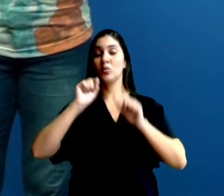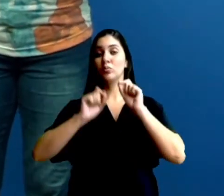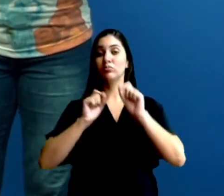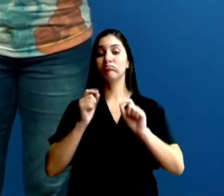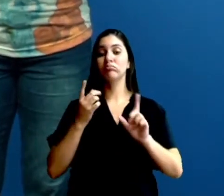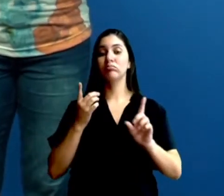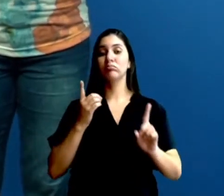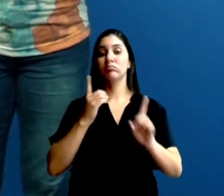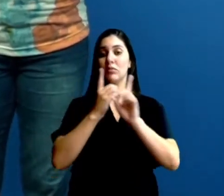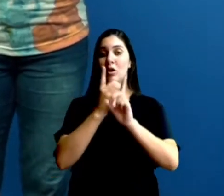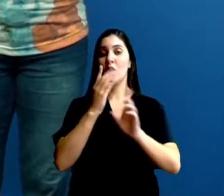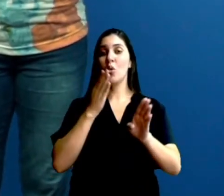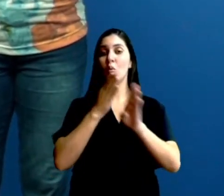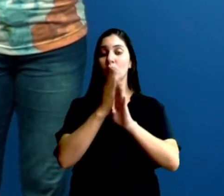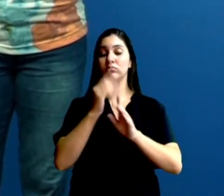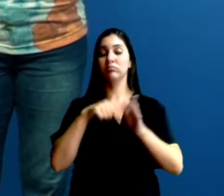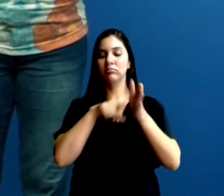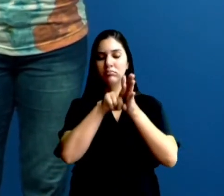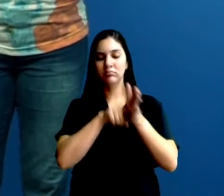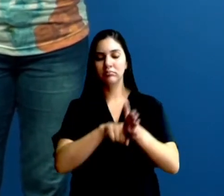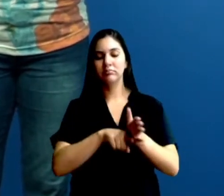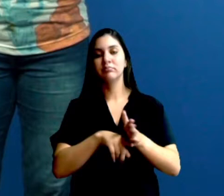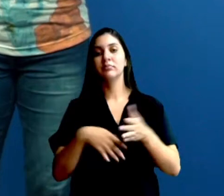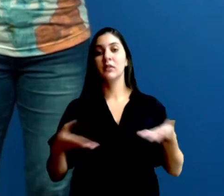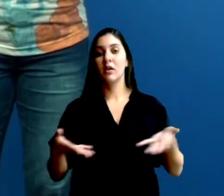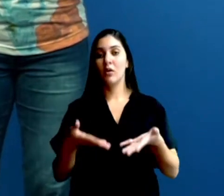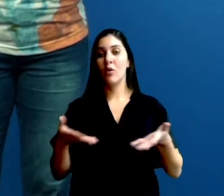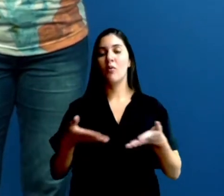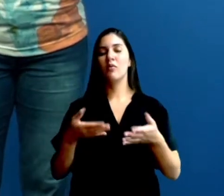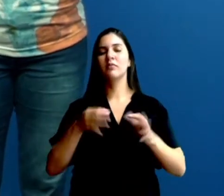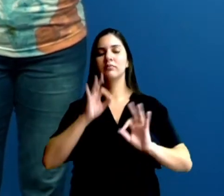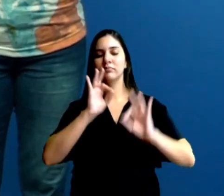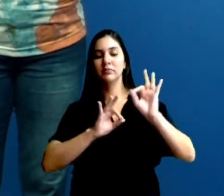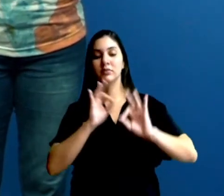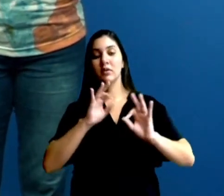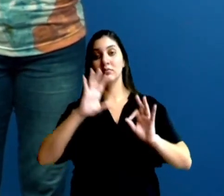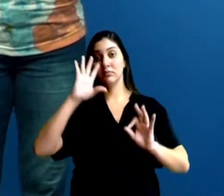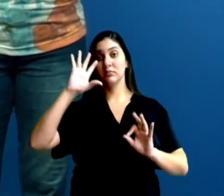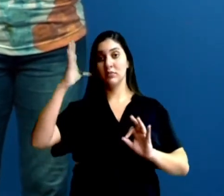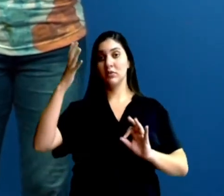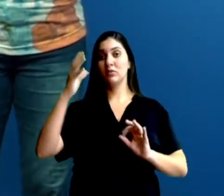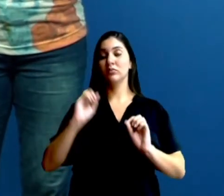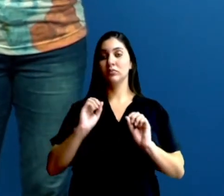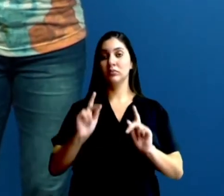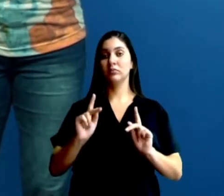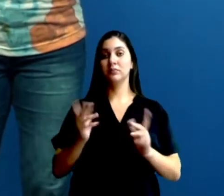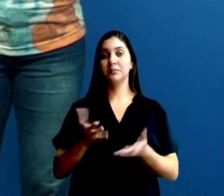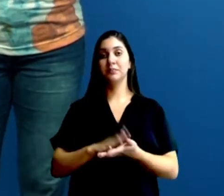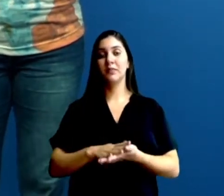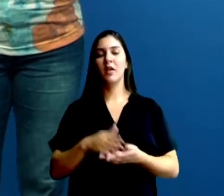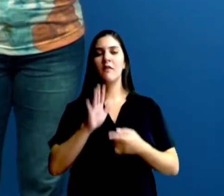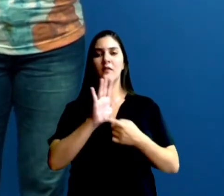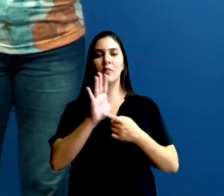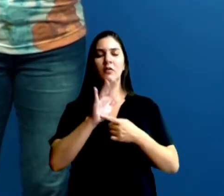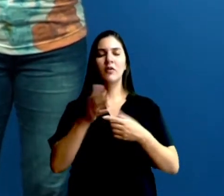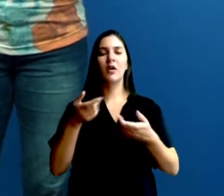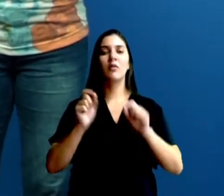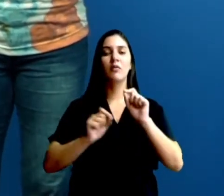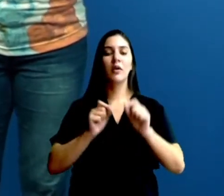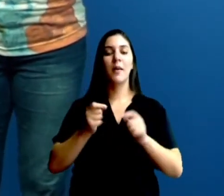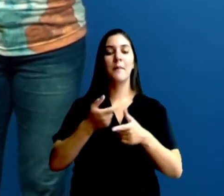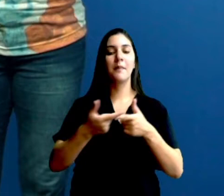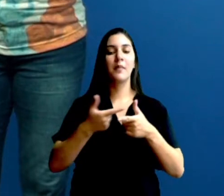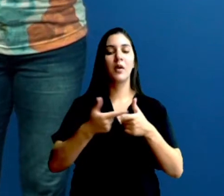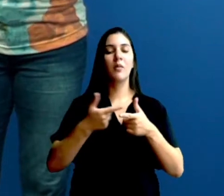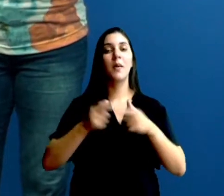encontrei diante daquela pesquisa. Então, a gente vai tratar aqui hoje da resolução, né? E aí eu vou trazer probleminhas apenas para que